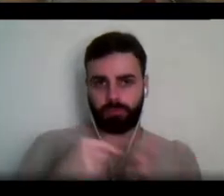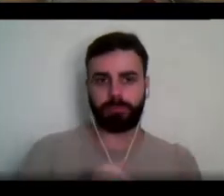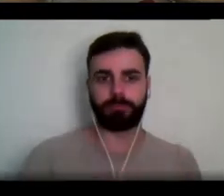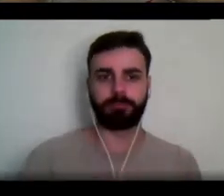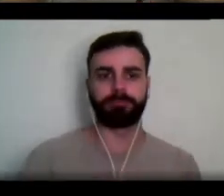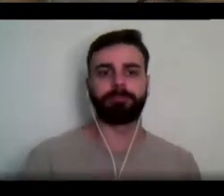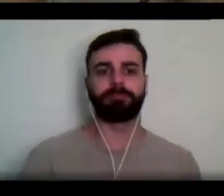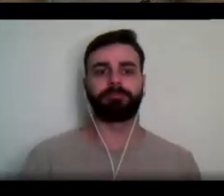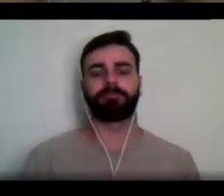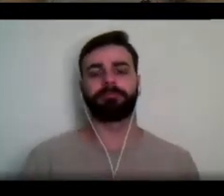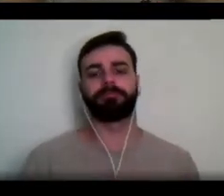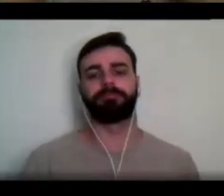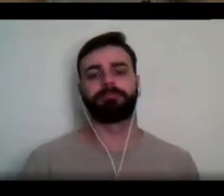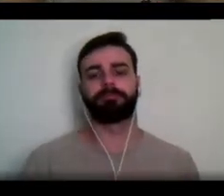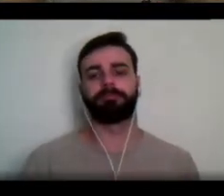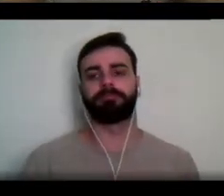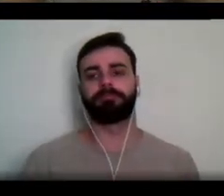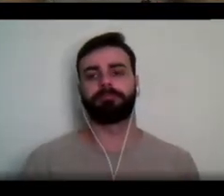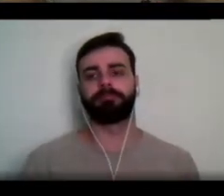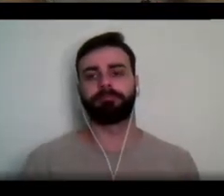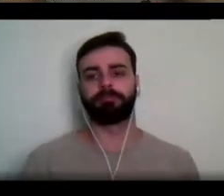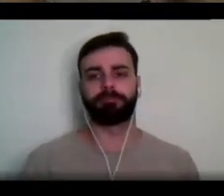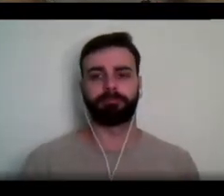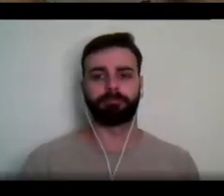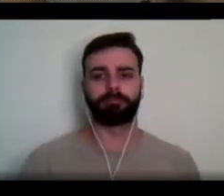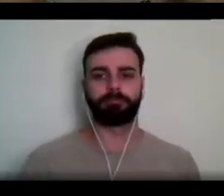do livro.